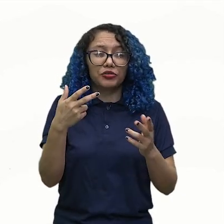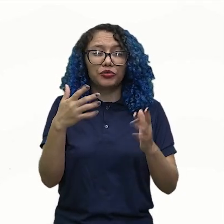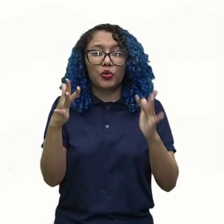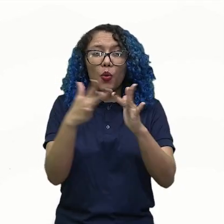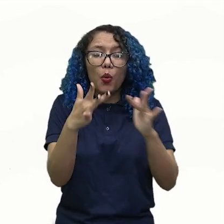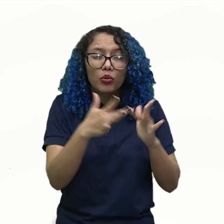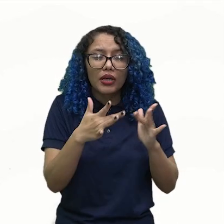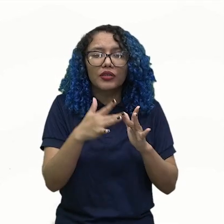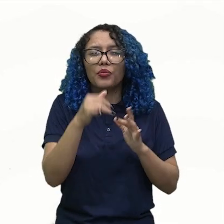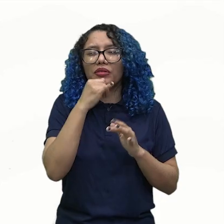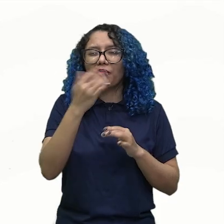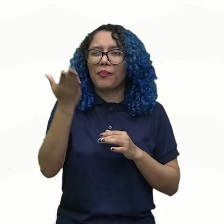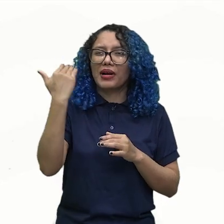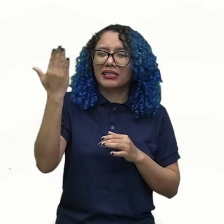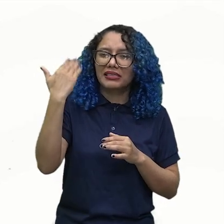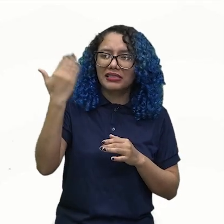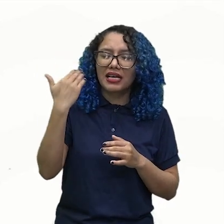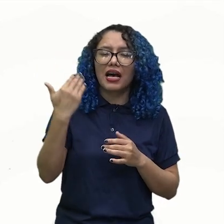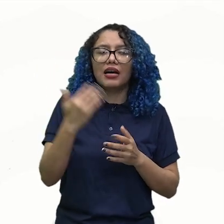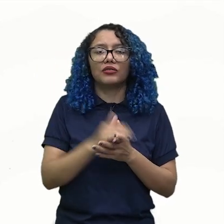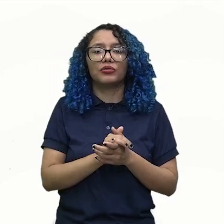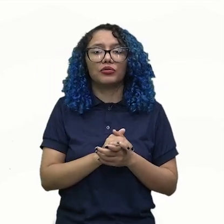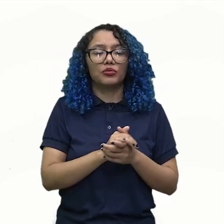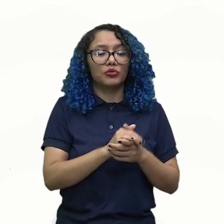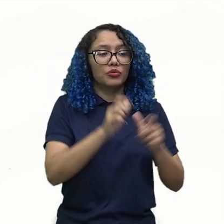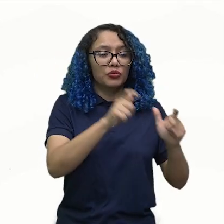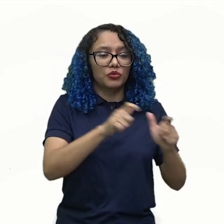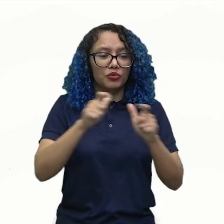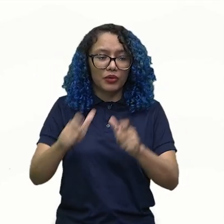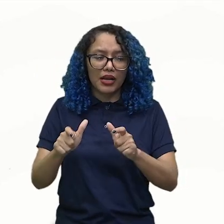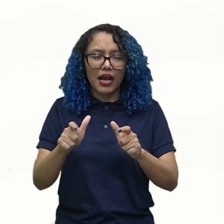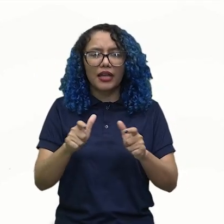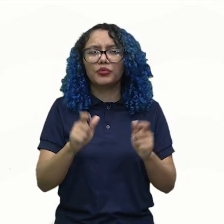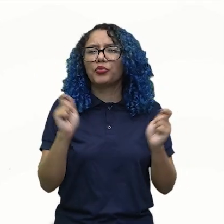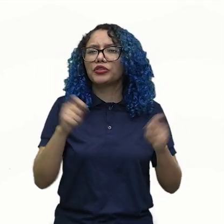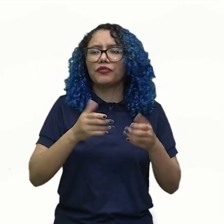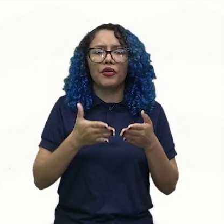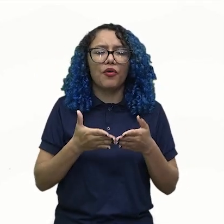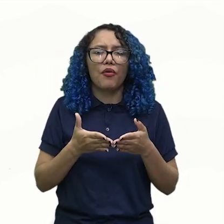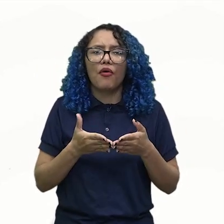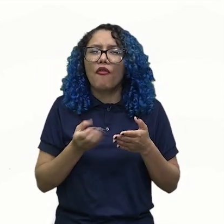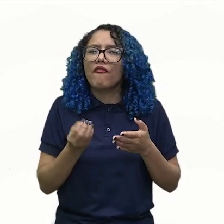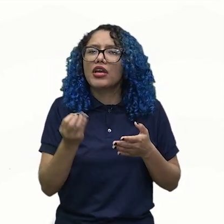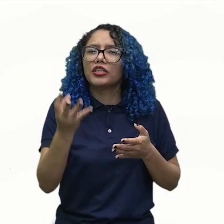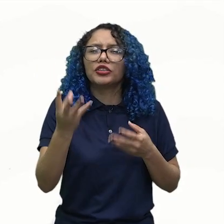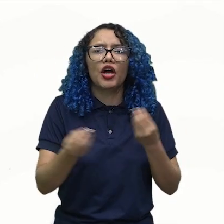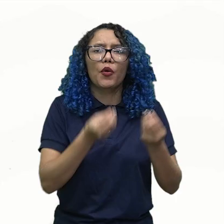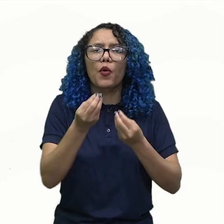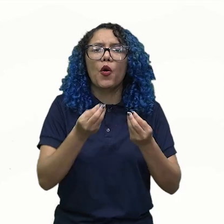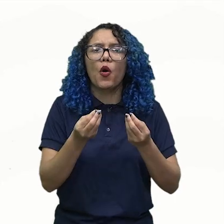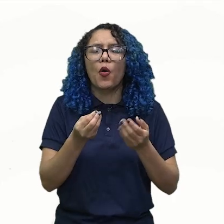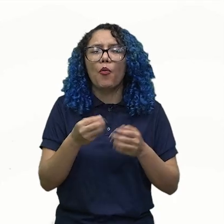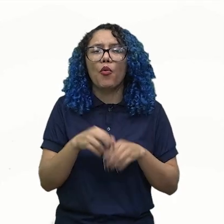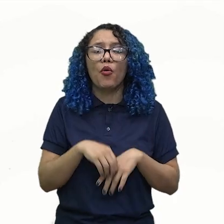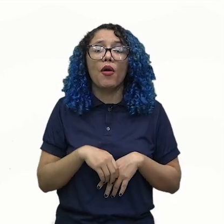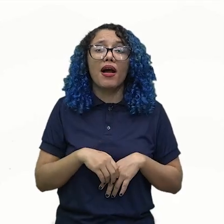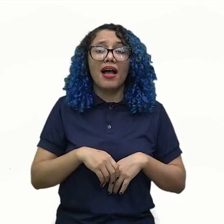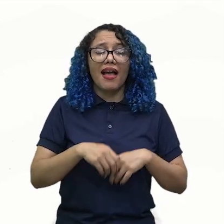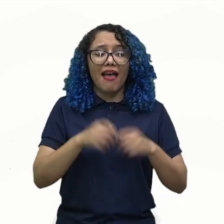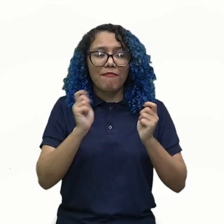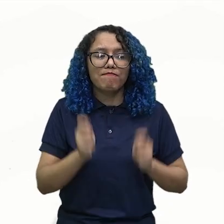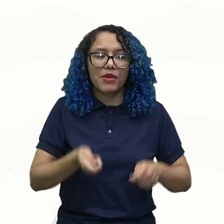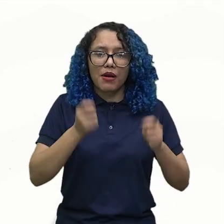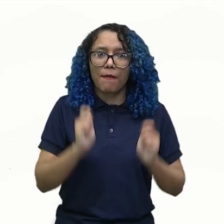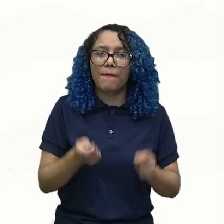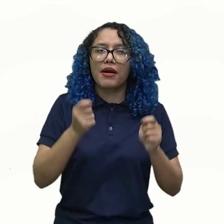1500, 1600, os lugares eram conectados, né, pelas carruagens, pelos barcos à vela, que viajavam numa